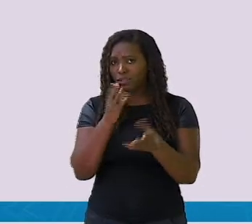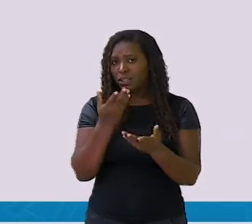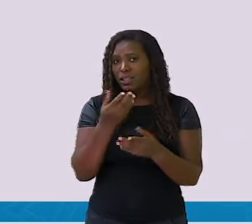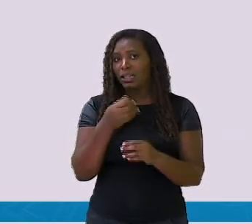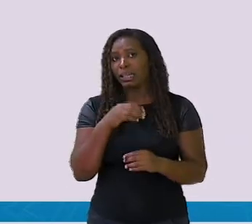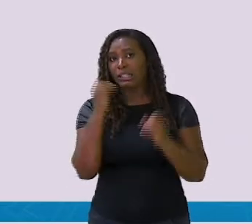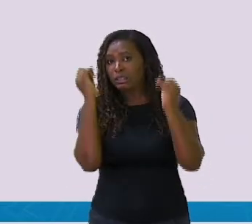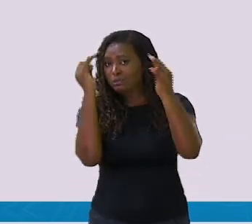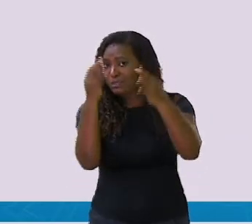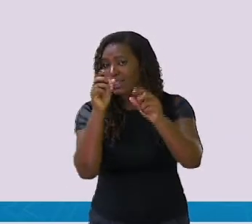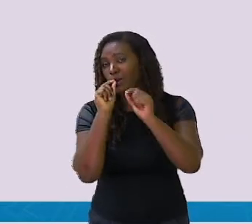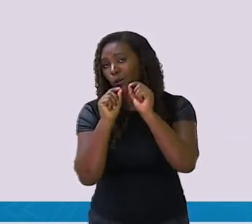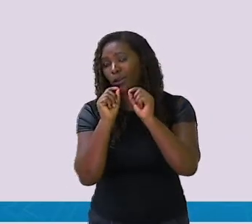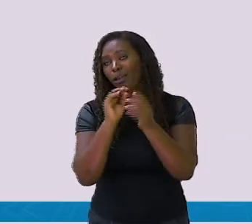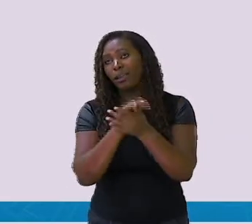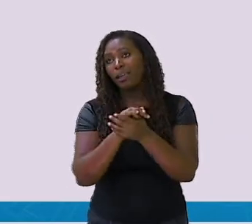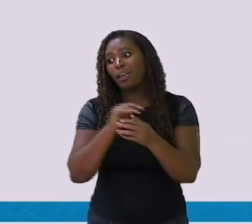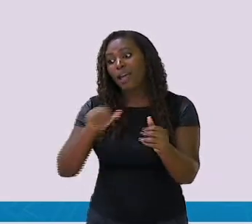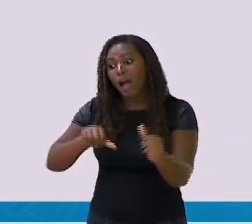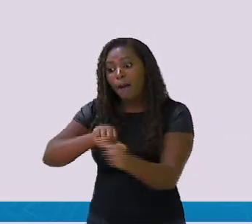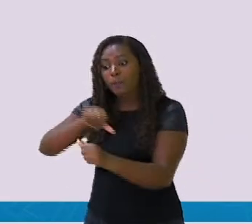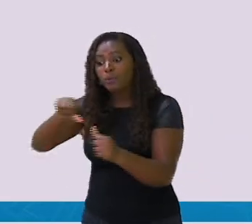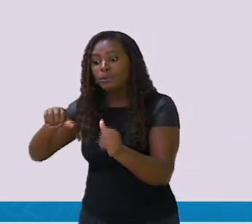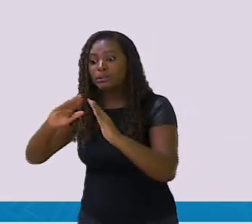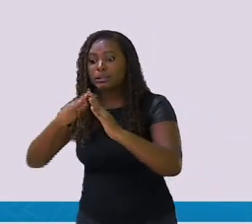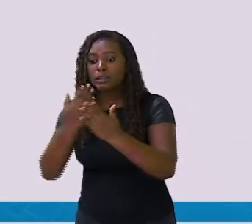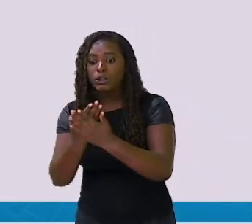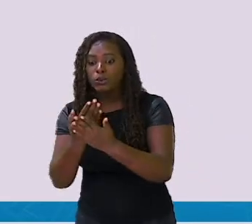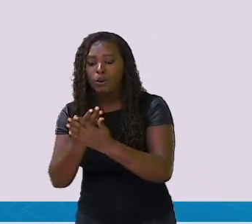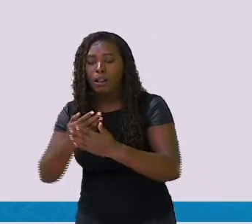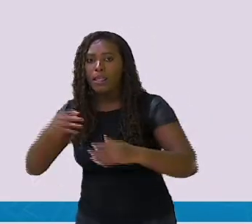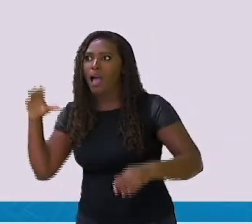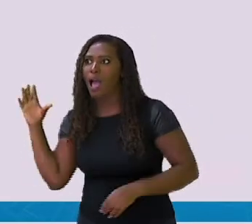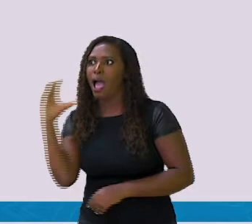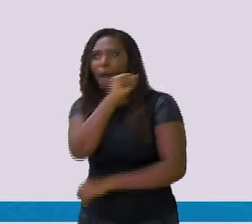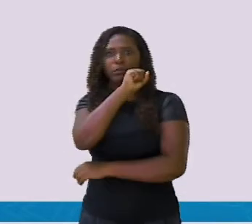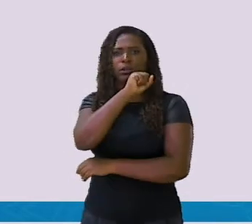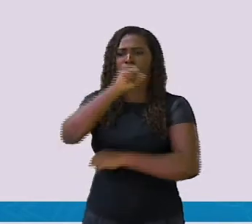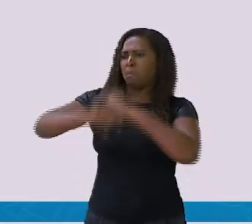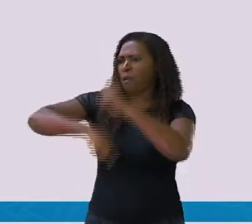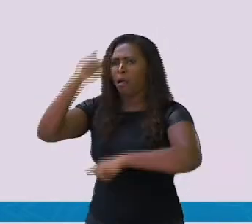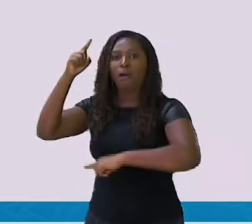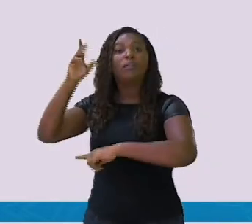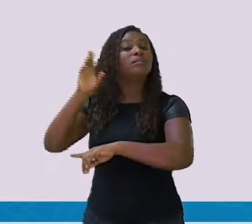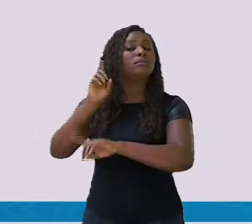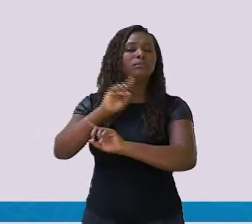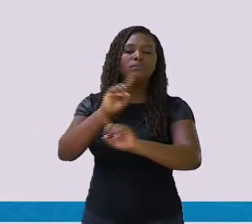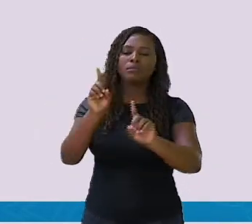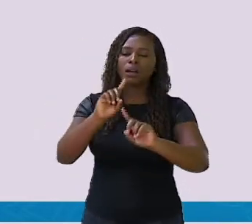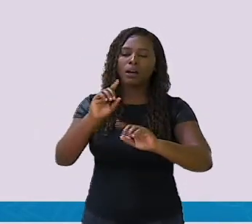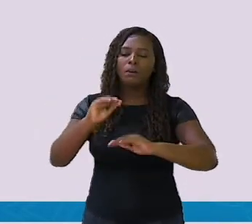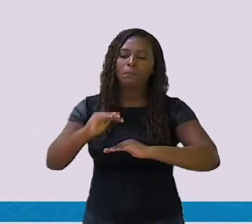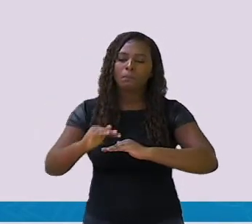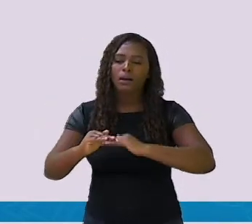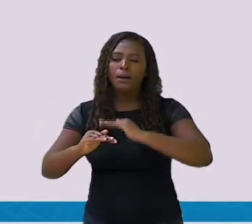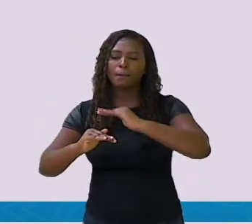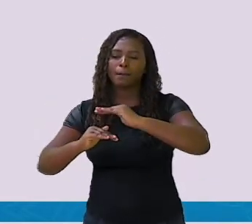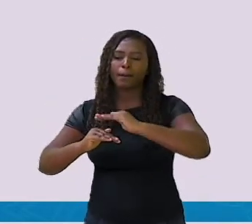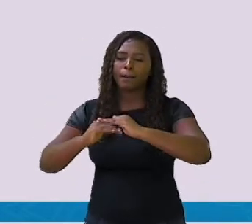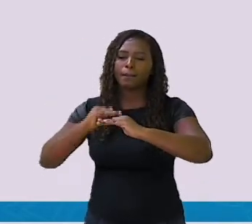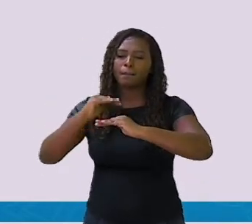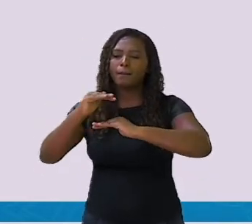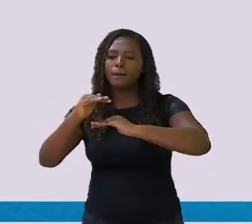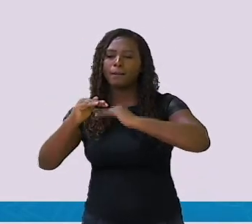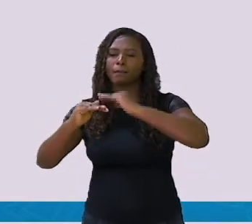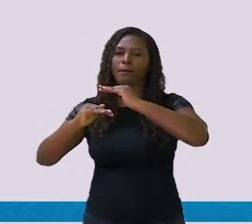e anos, muito tempo para que essa mudança aconteça. Então as pessoas vão vivendo, a sociedade vai se transformando e aí as mudanças